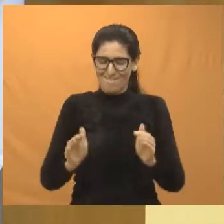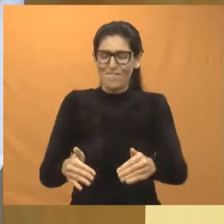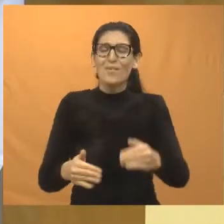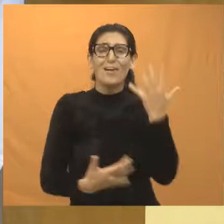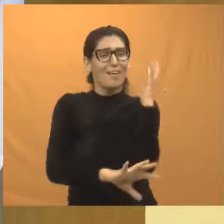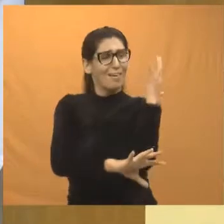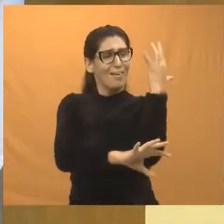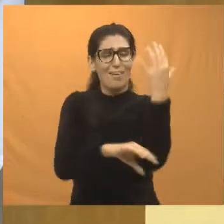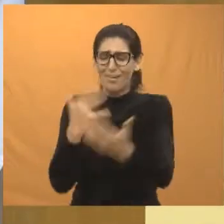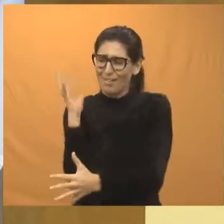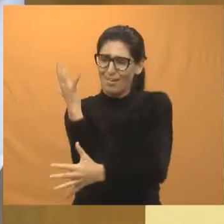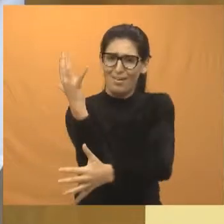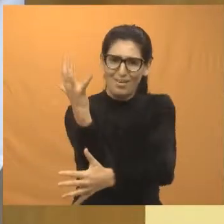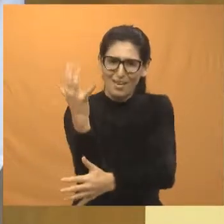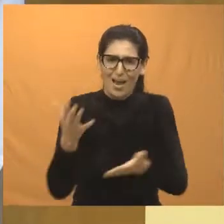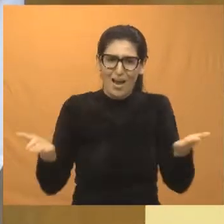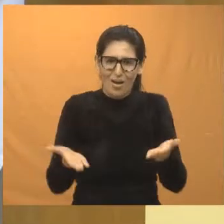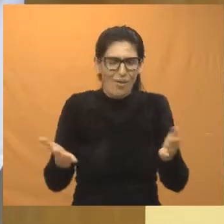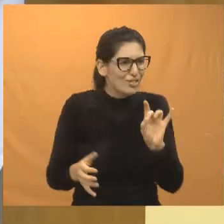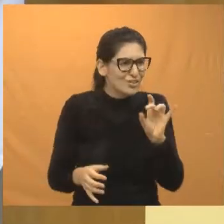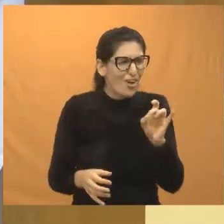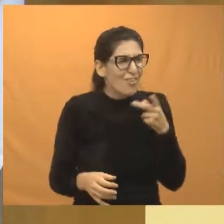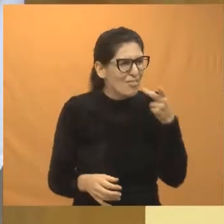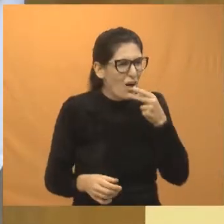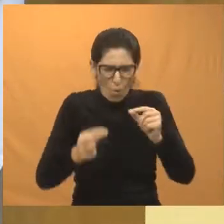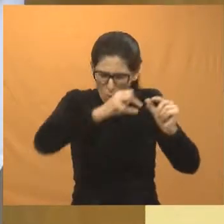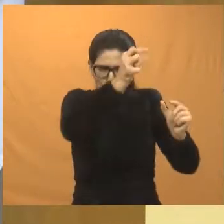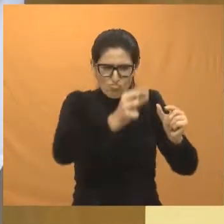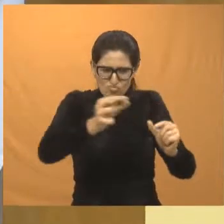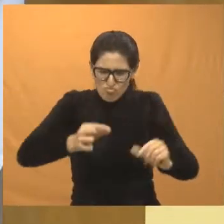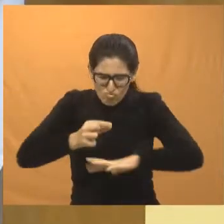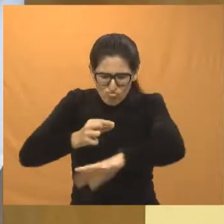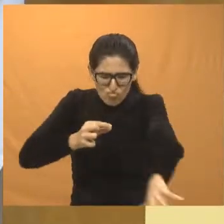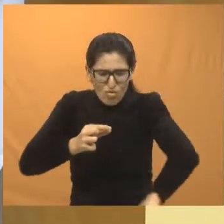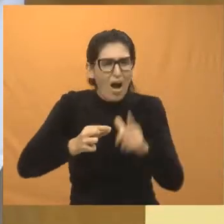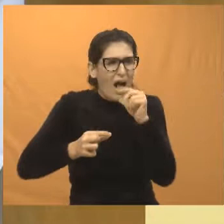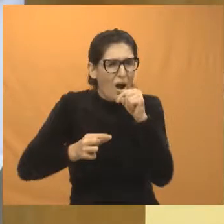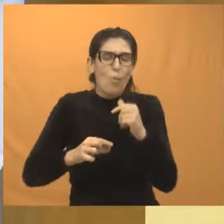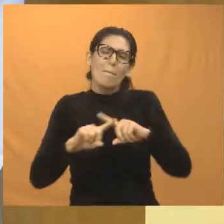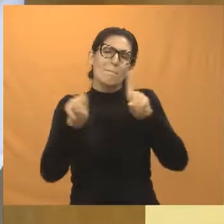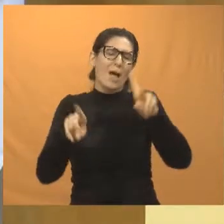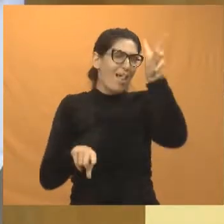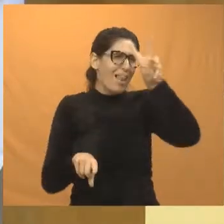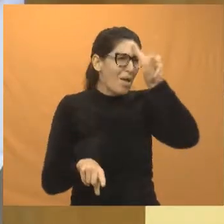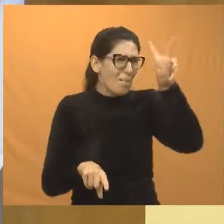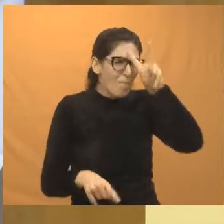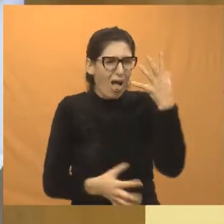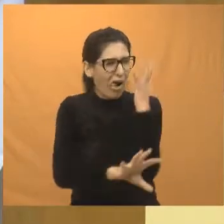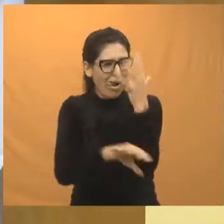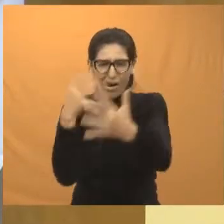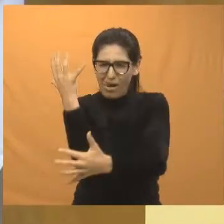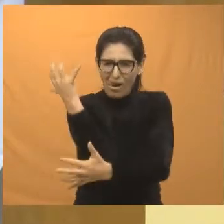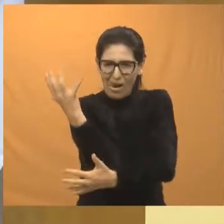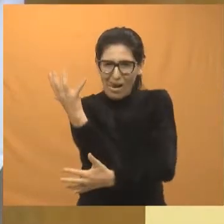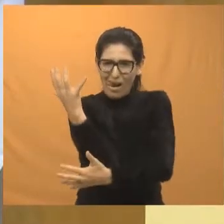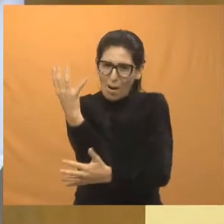Até agora eu só ouvi falar dos córregos. Mas nós temos que lembrar que o meio ambiente, ele é muito mais amplo